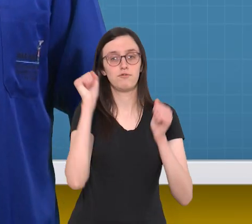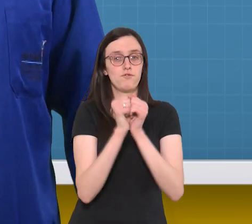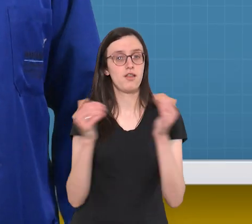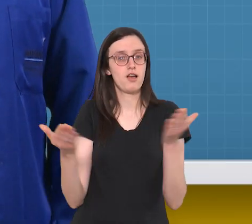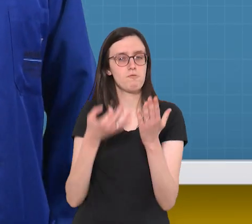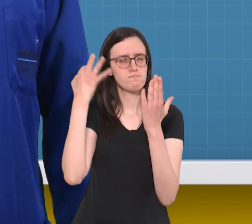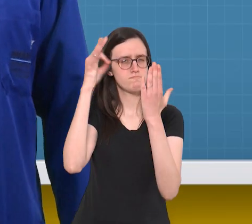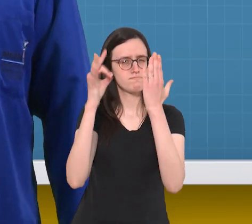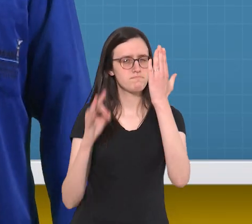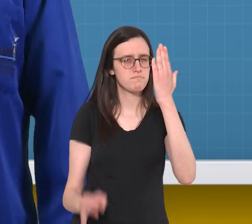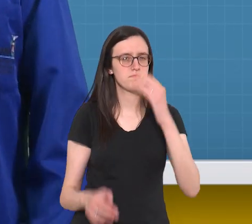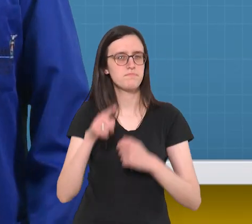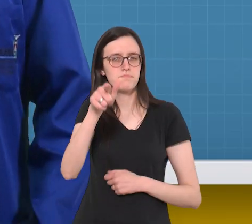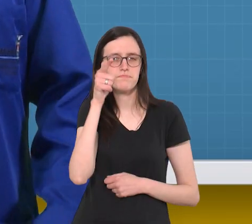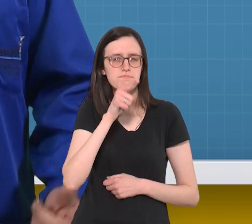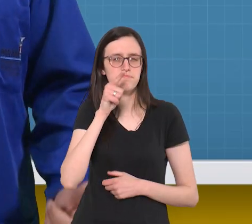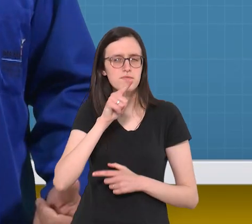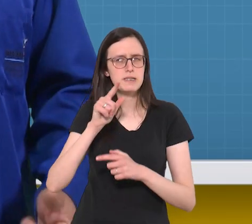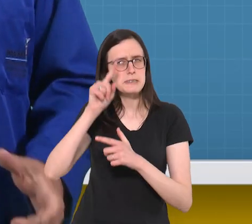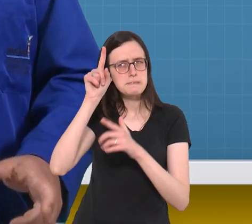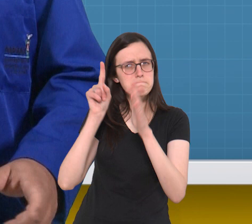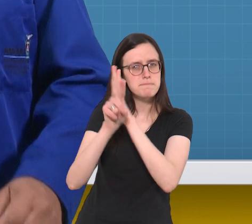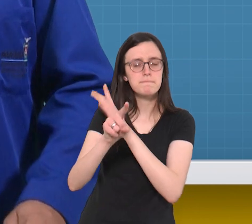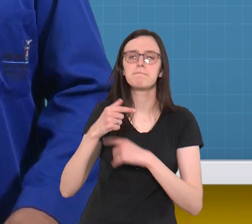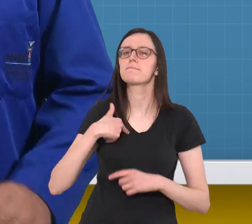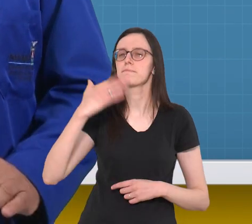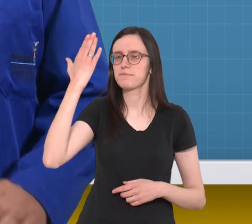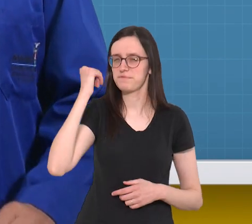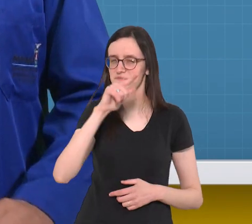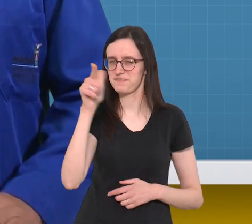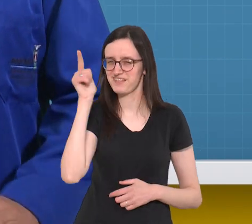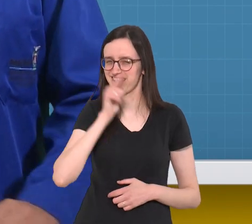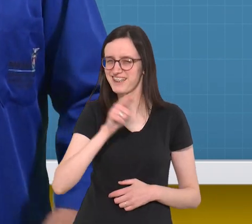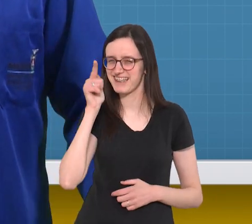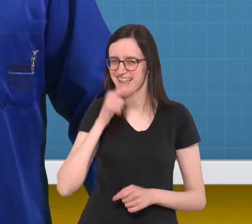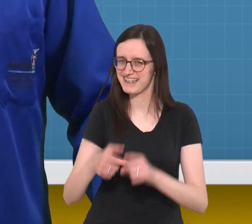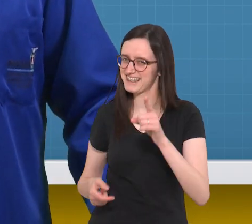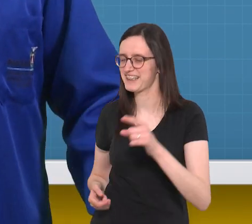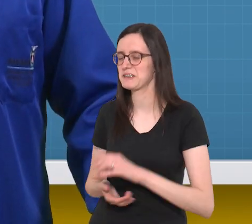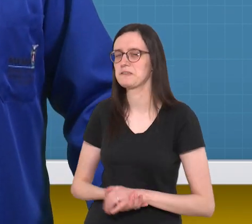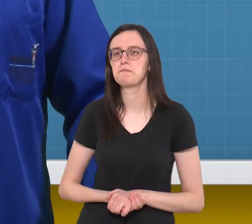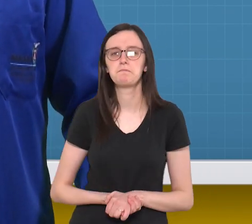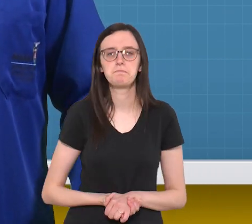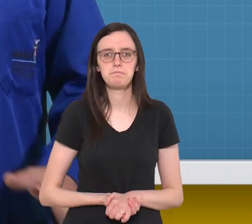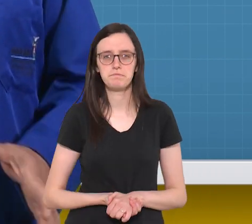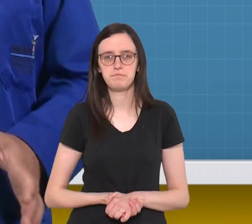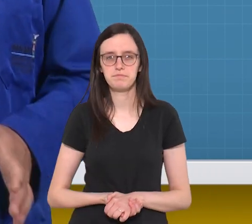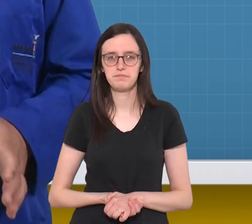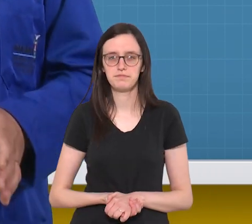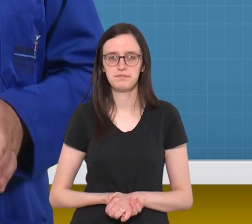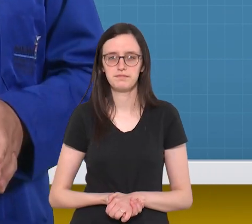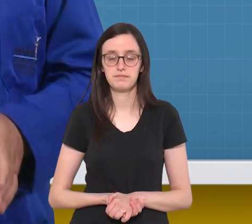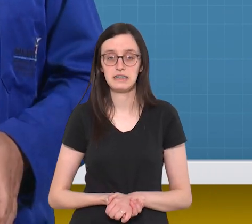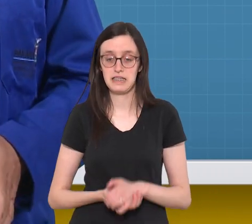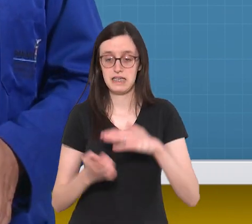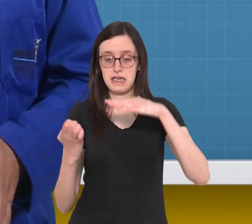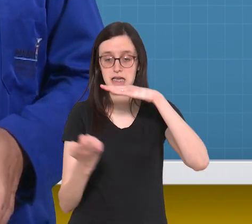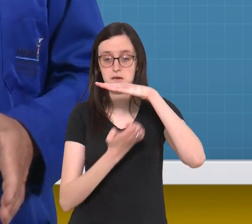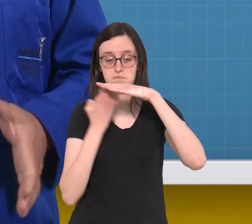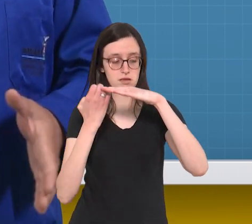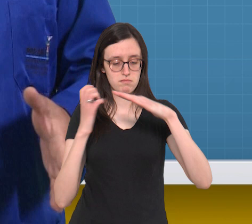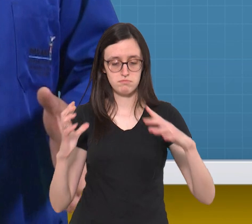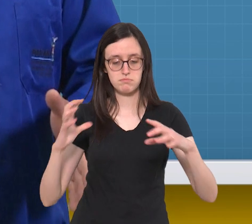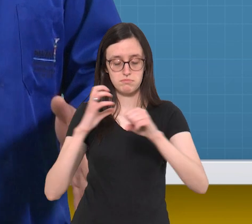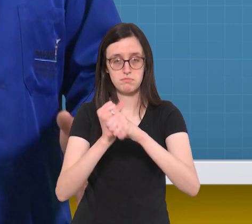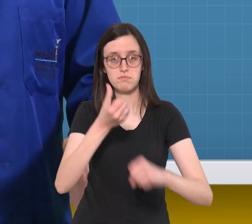Vamos juntos então corrigir esse probleminha que eu sei que vocês tiraram de letra. A empresa tem